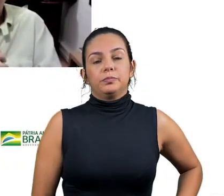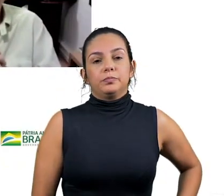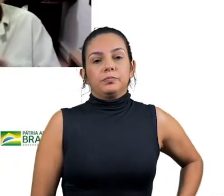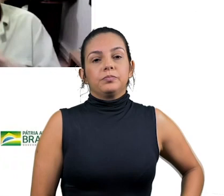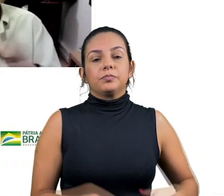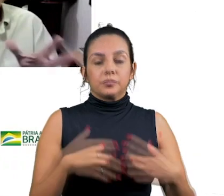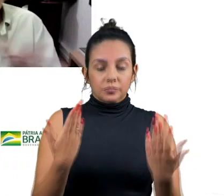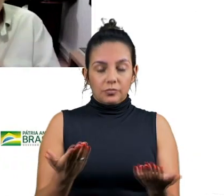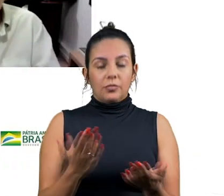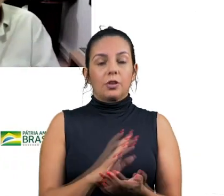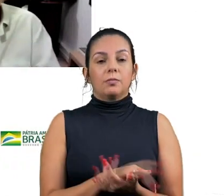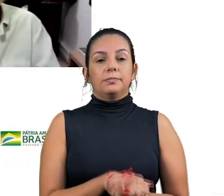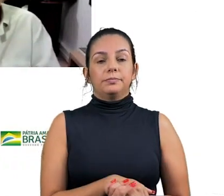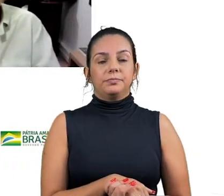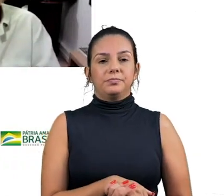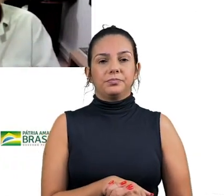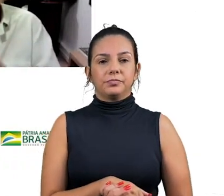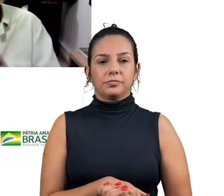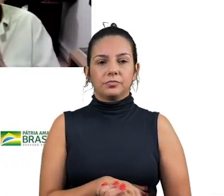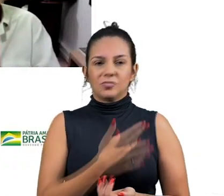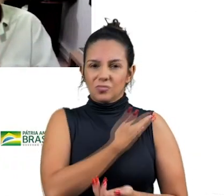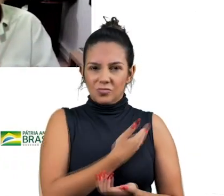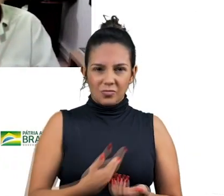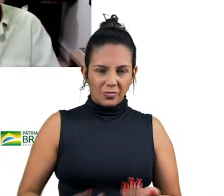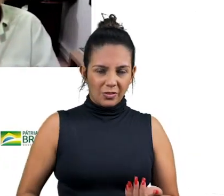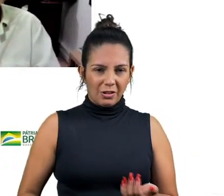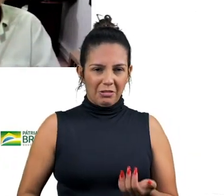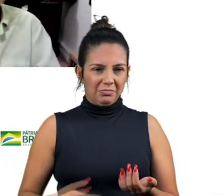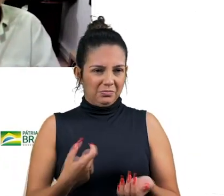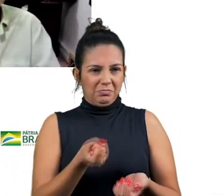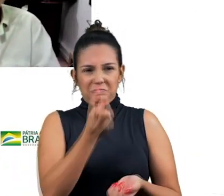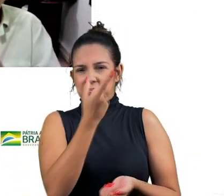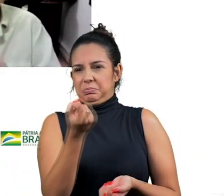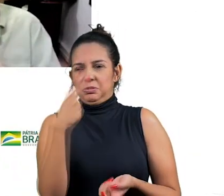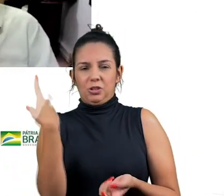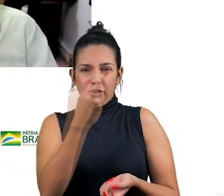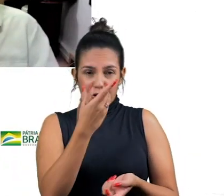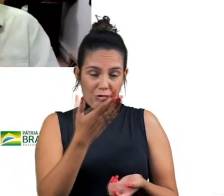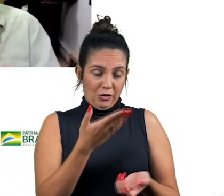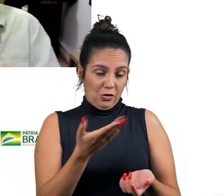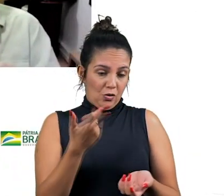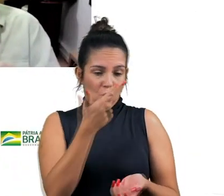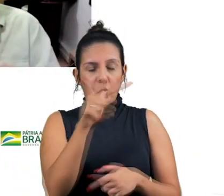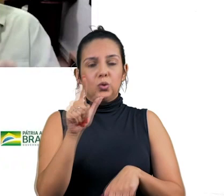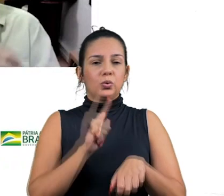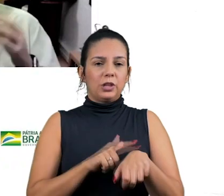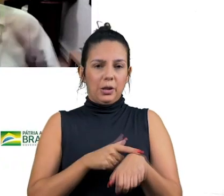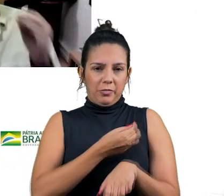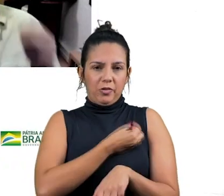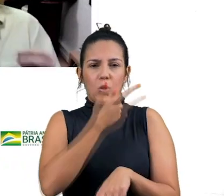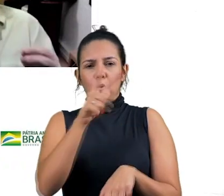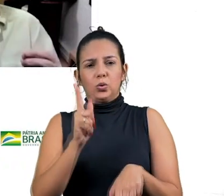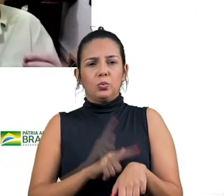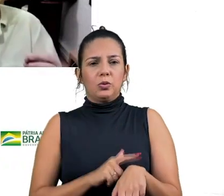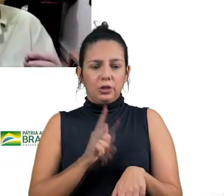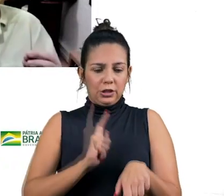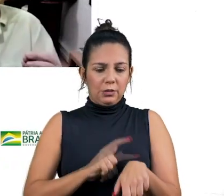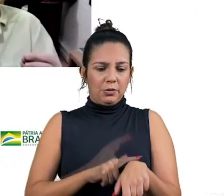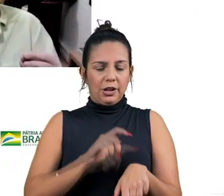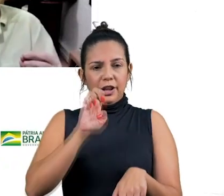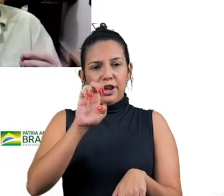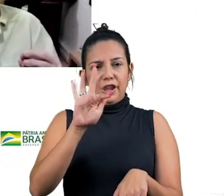Então, e nos governantes ocidentais, eu acho que a gente está vivendo um outro tempo, que é o tempo